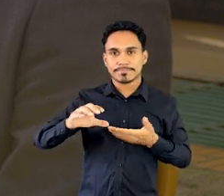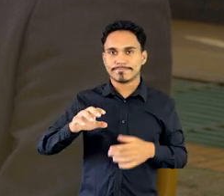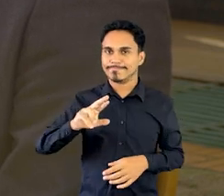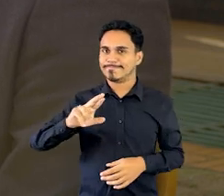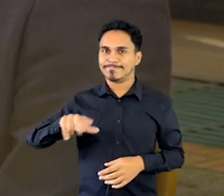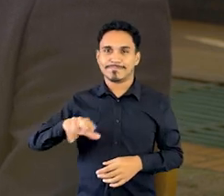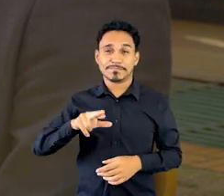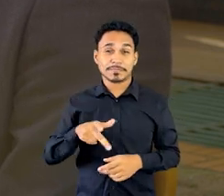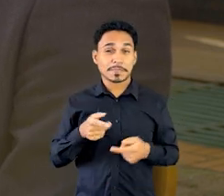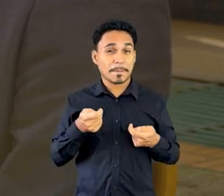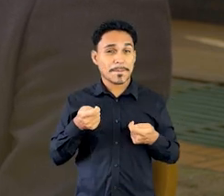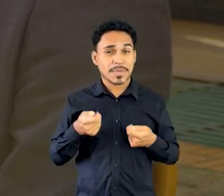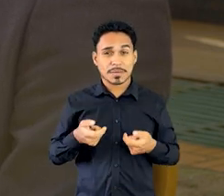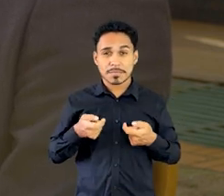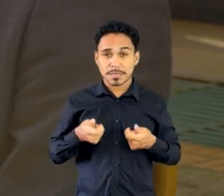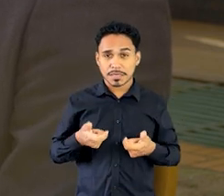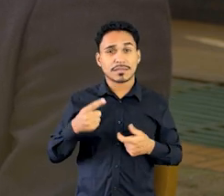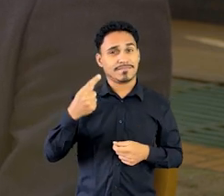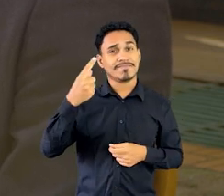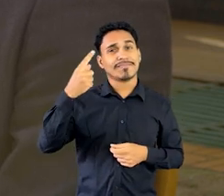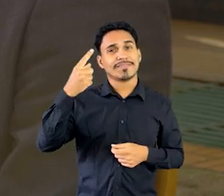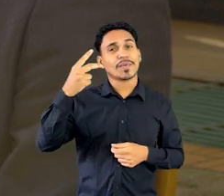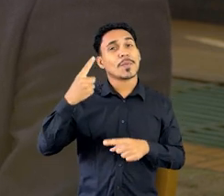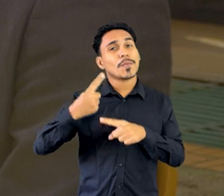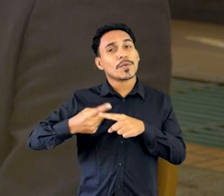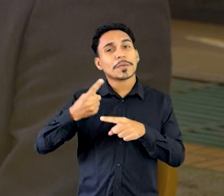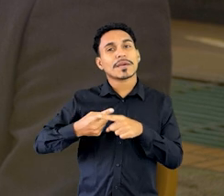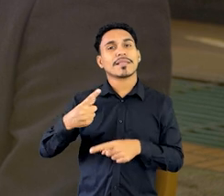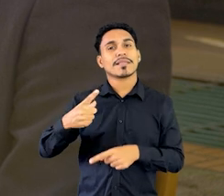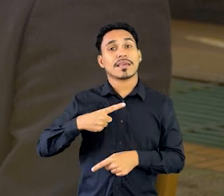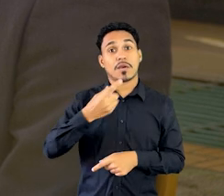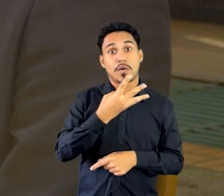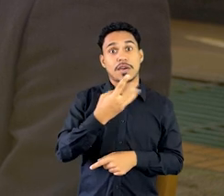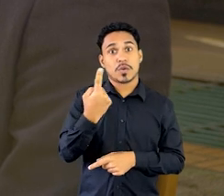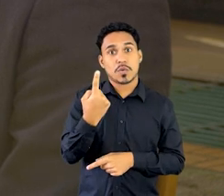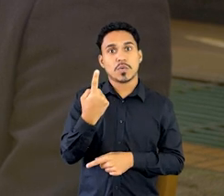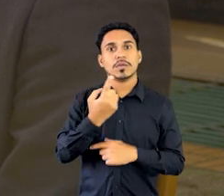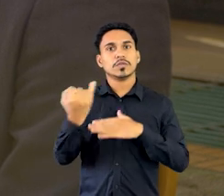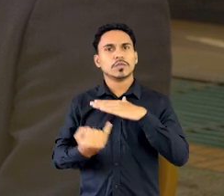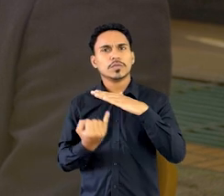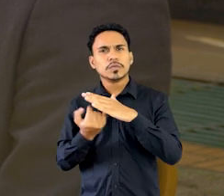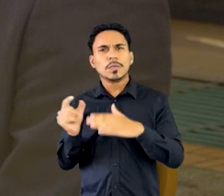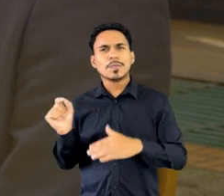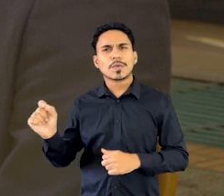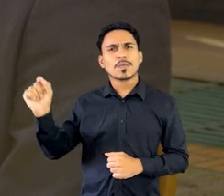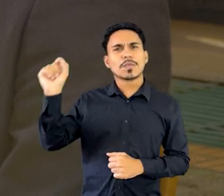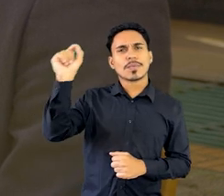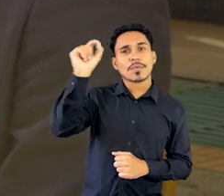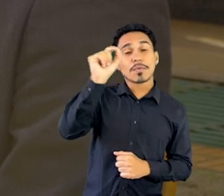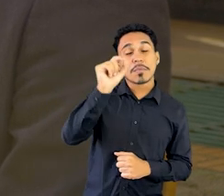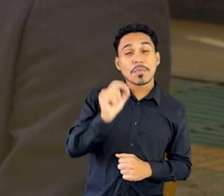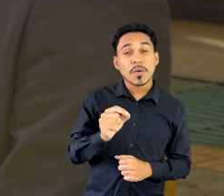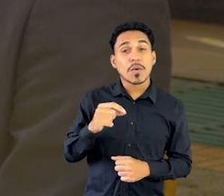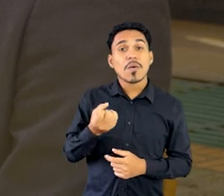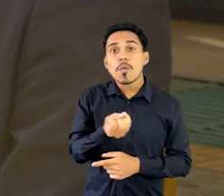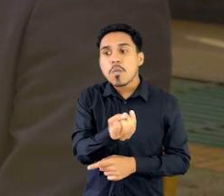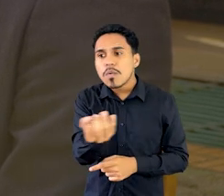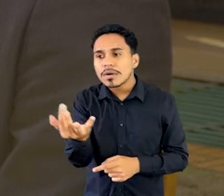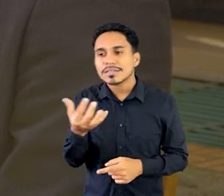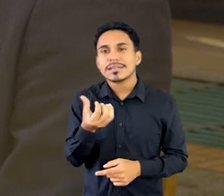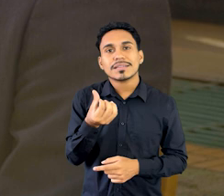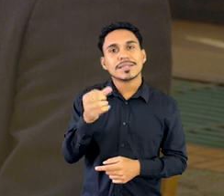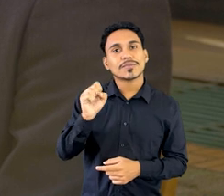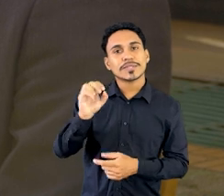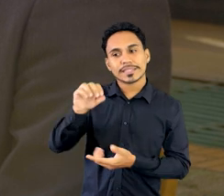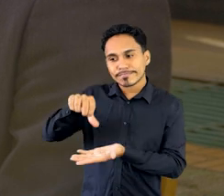gigantesco não o orçamento não é gigantesco quando a gente lembra que a gente tem é 41 instituições e 680